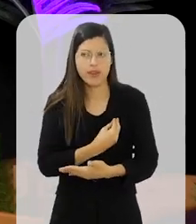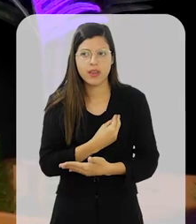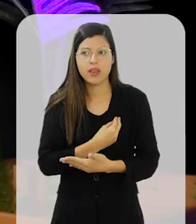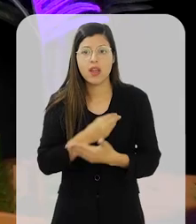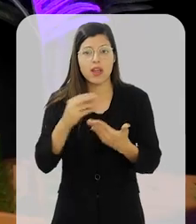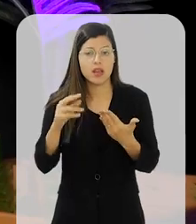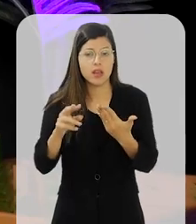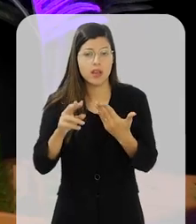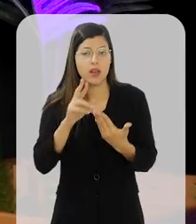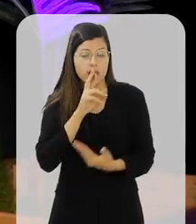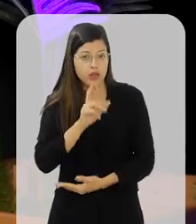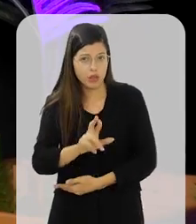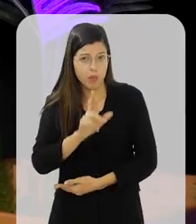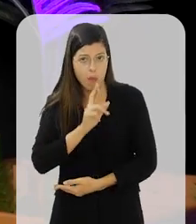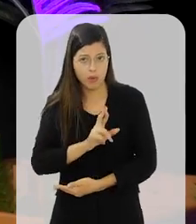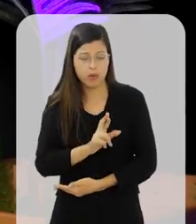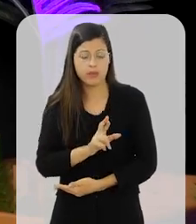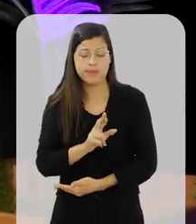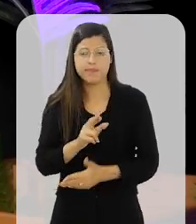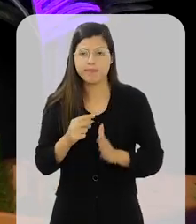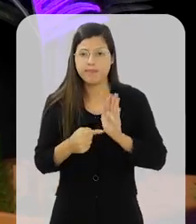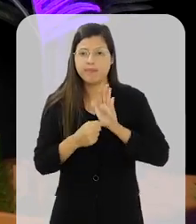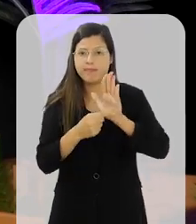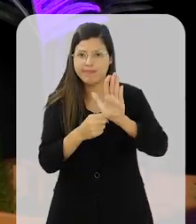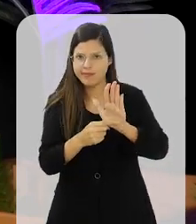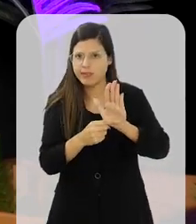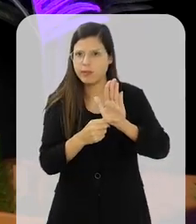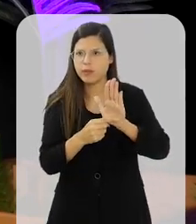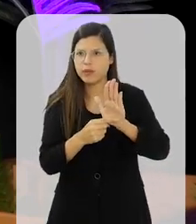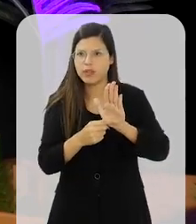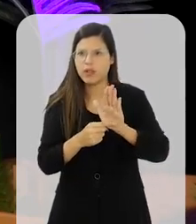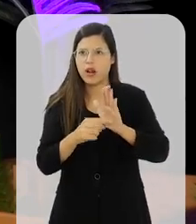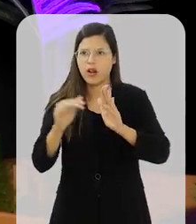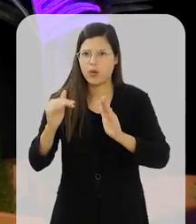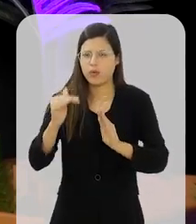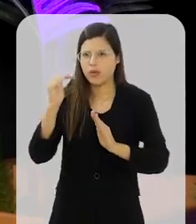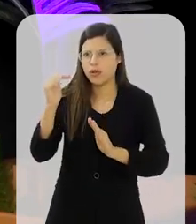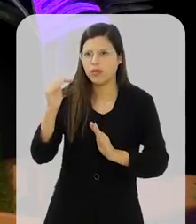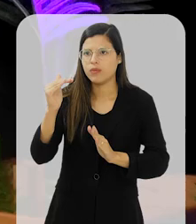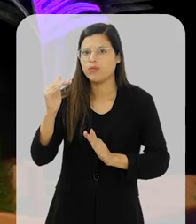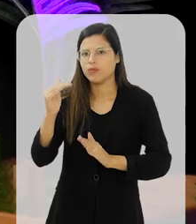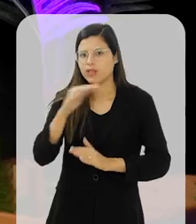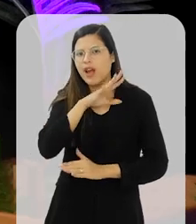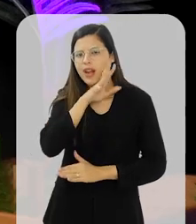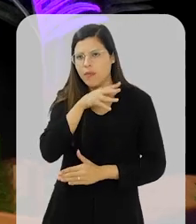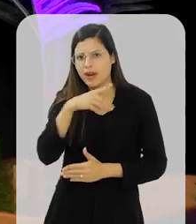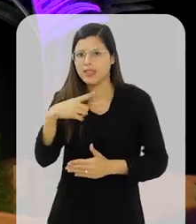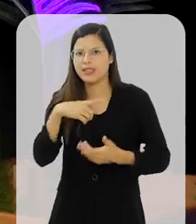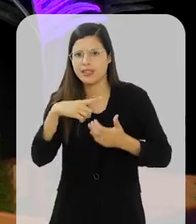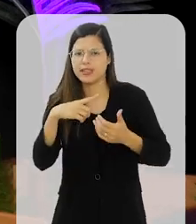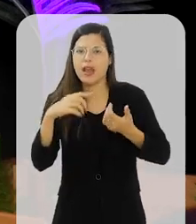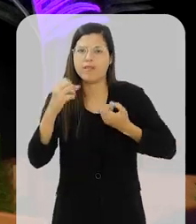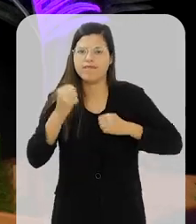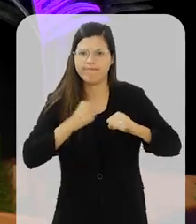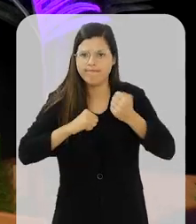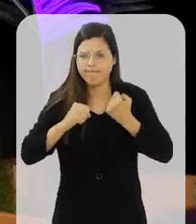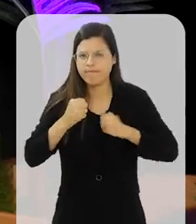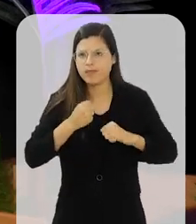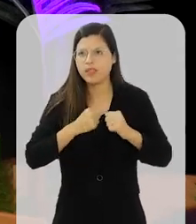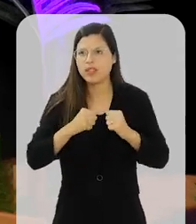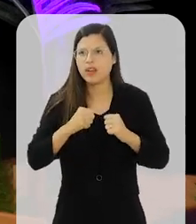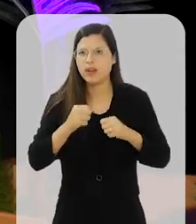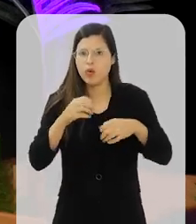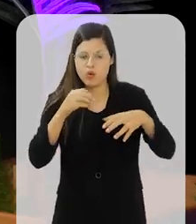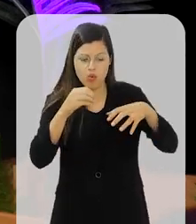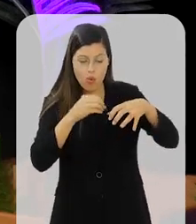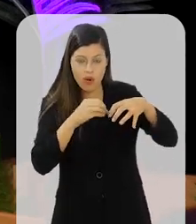os resultados mostraram que realmente, né, na fase adulta, os animais têm esse comportamento ansioso e o